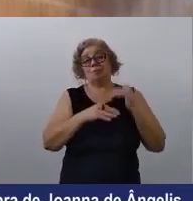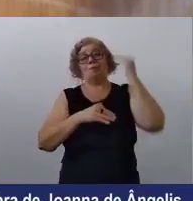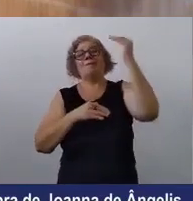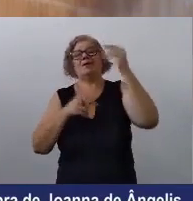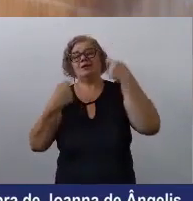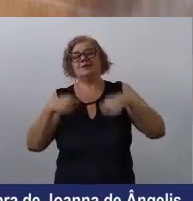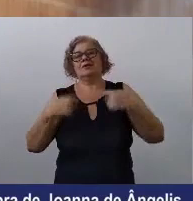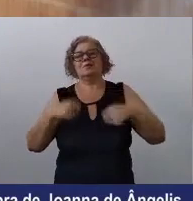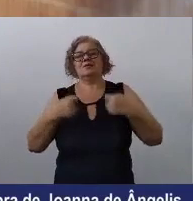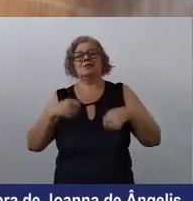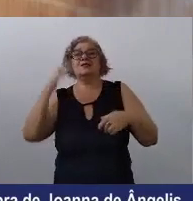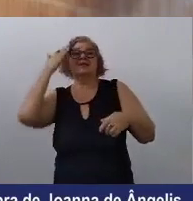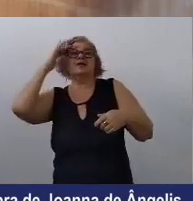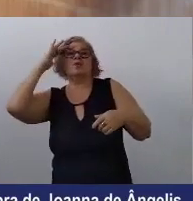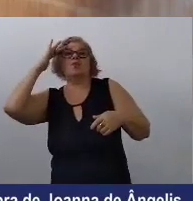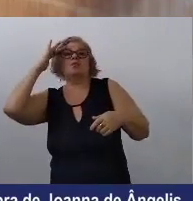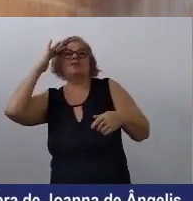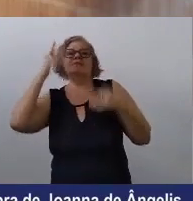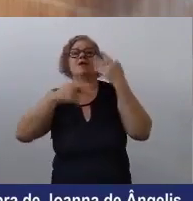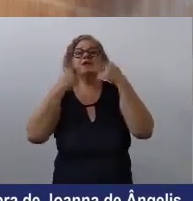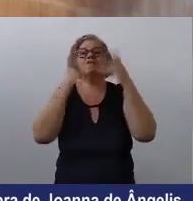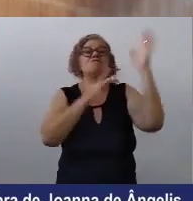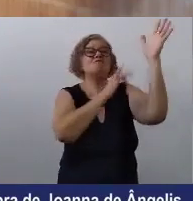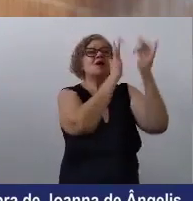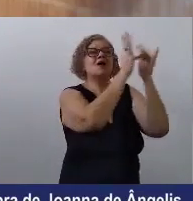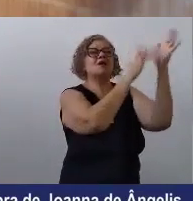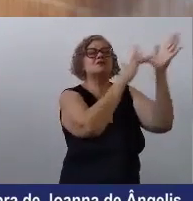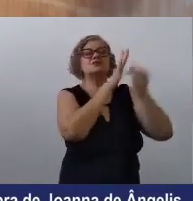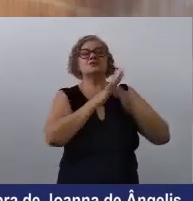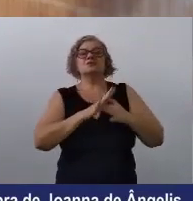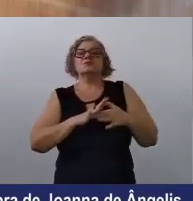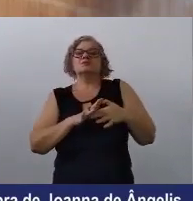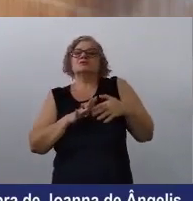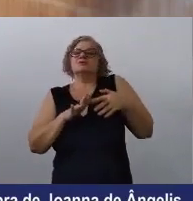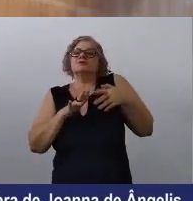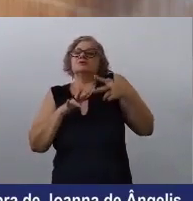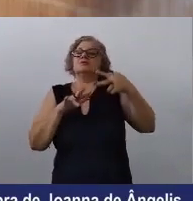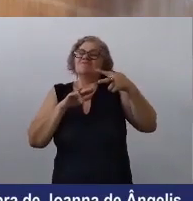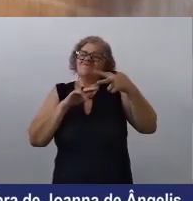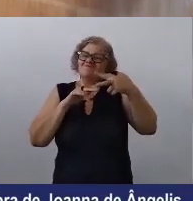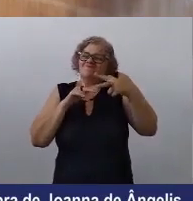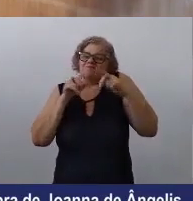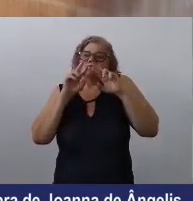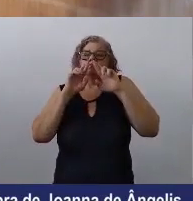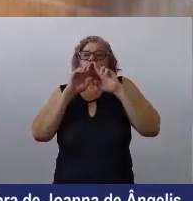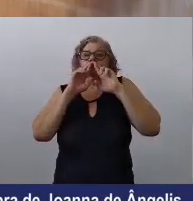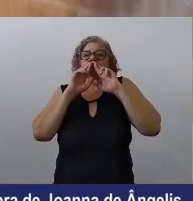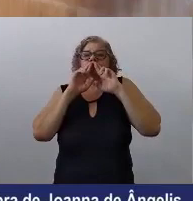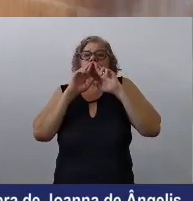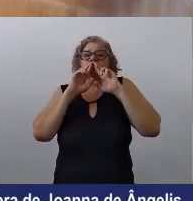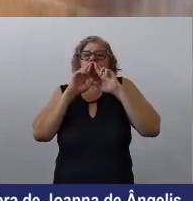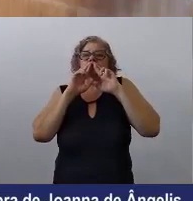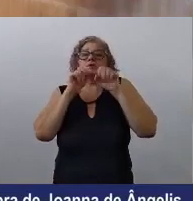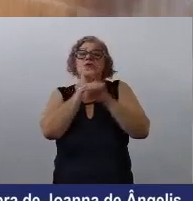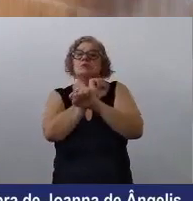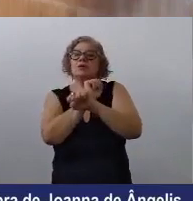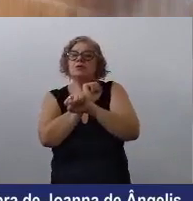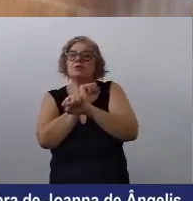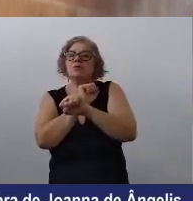muito além da sua capacidade. Jesus parou alguns minutos para que Joana